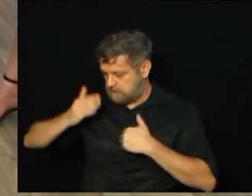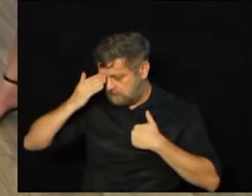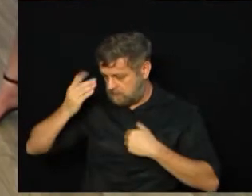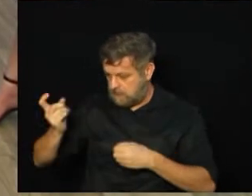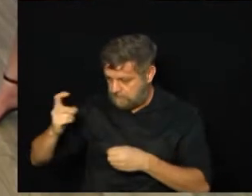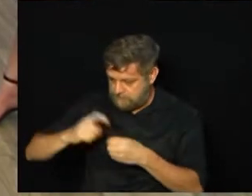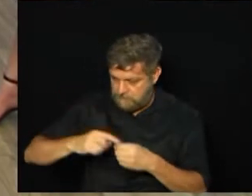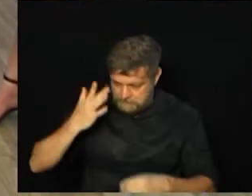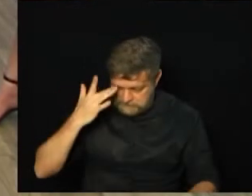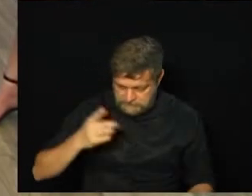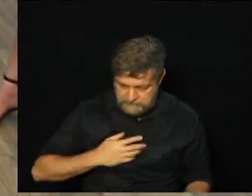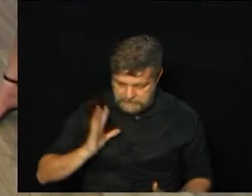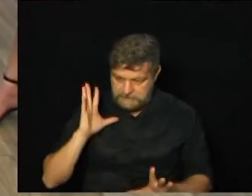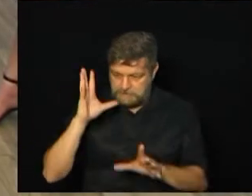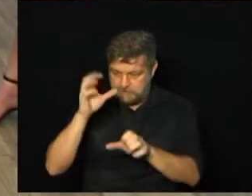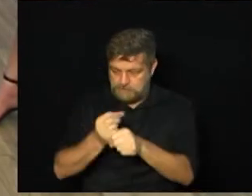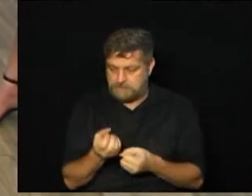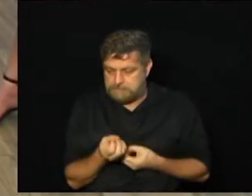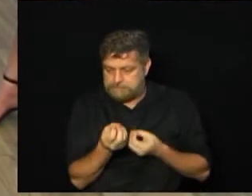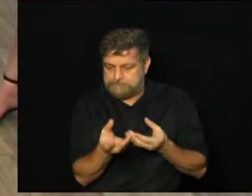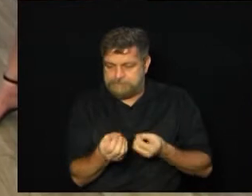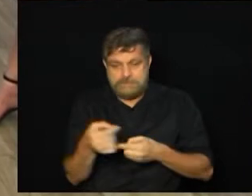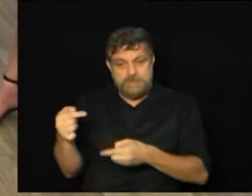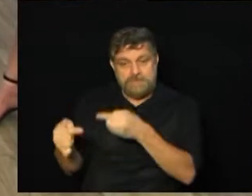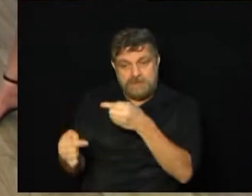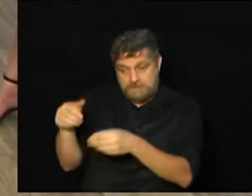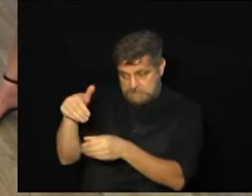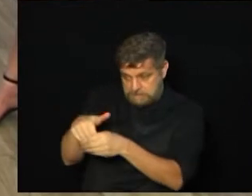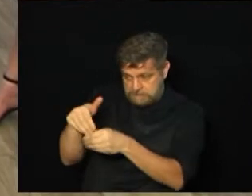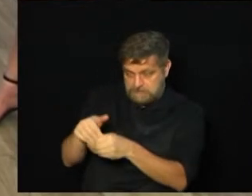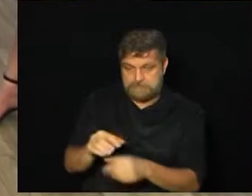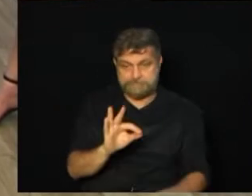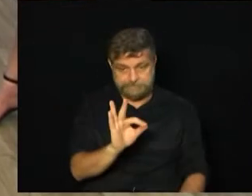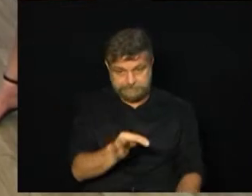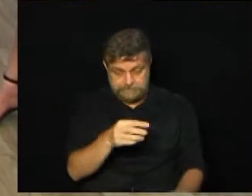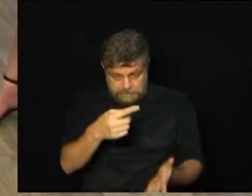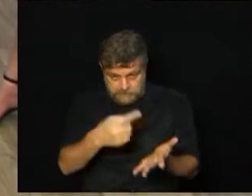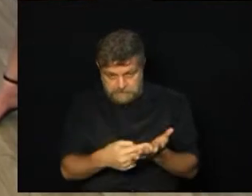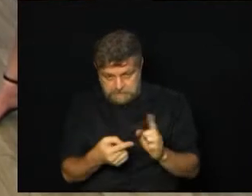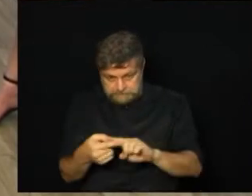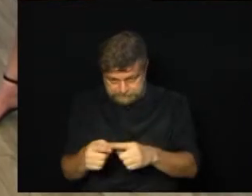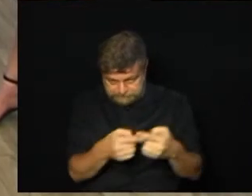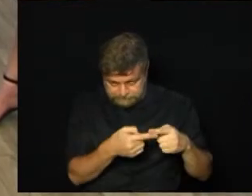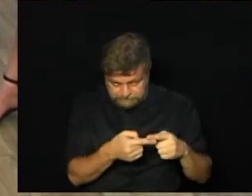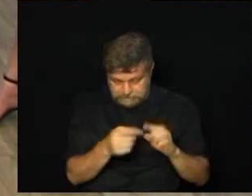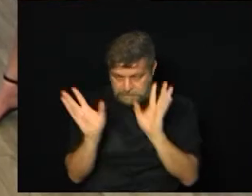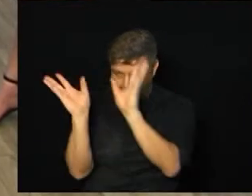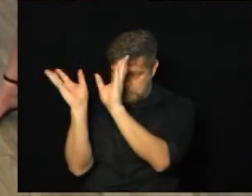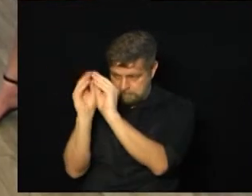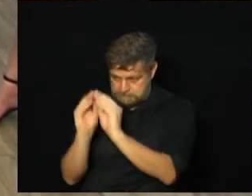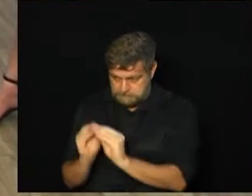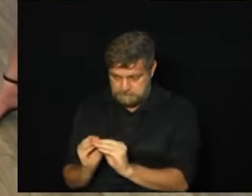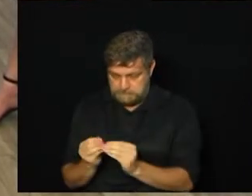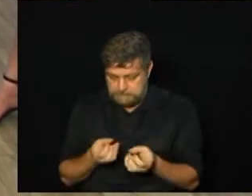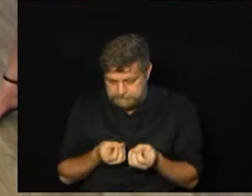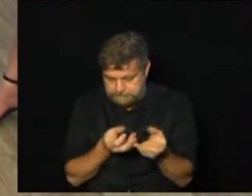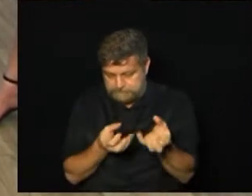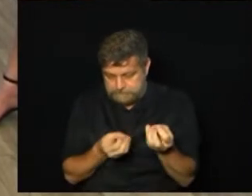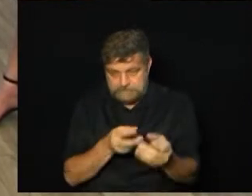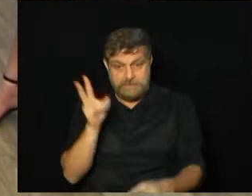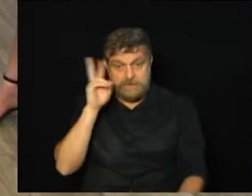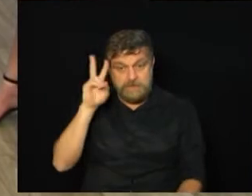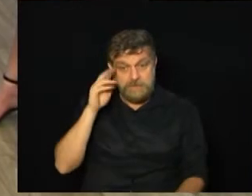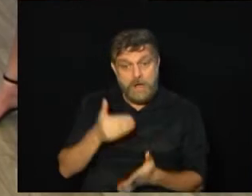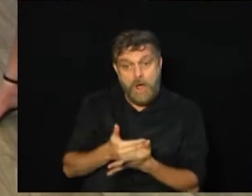Volta amanhã contando tudo pra gente sobre as discussões e votações. Isso, amanhã a gente faz um resumo sobre as notícias, lembrando que começou